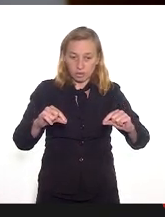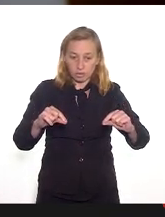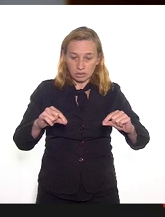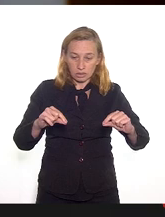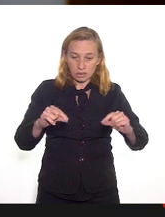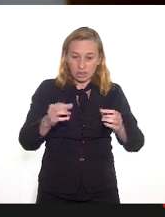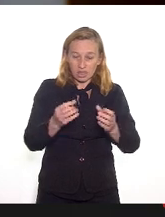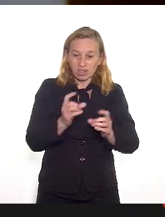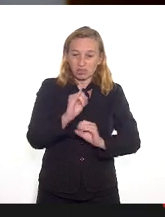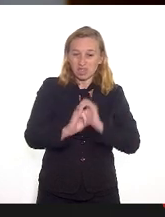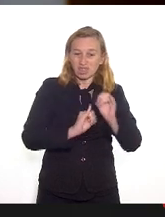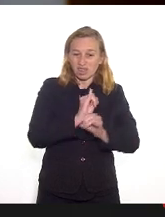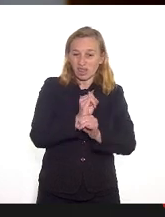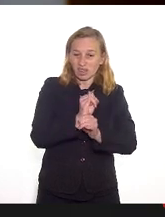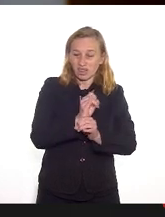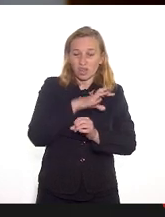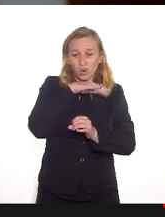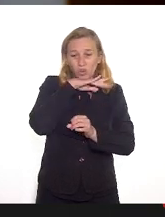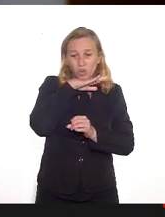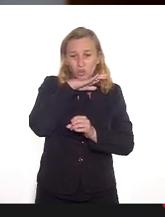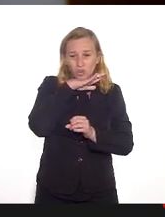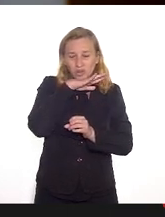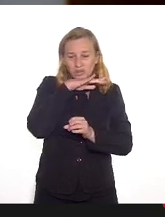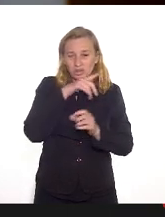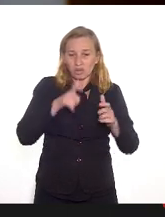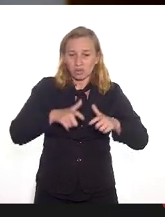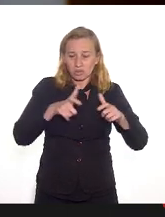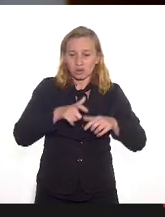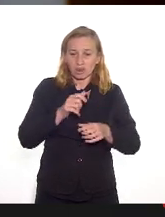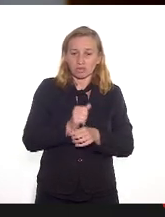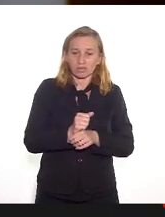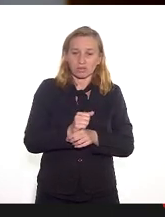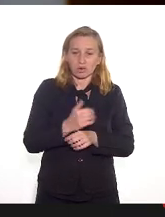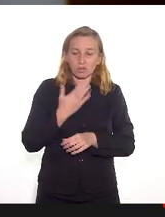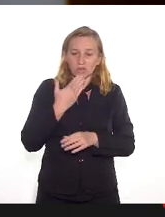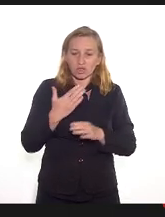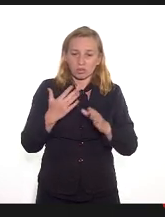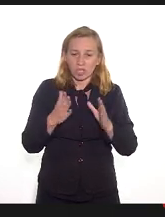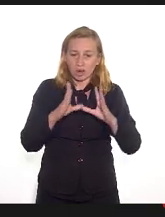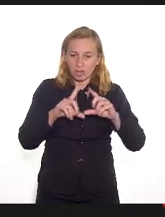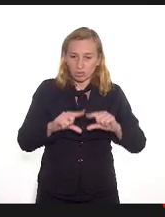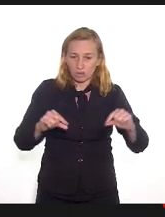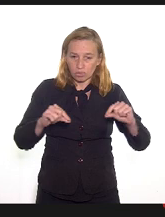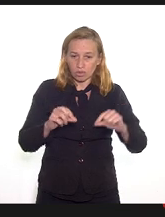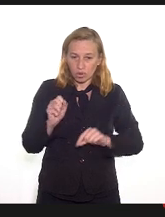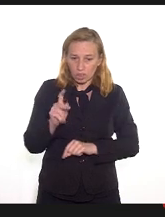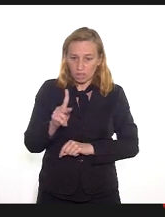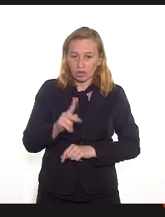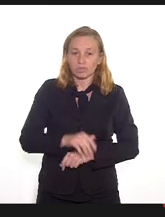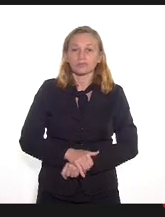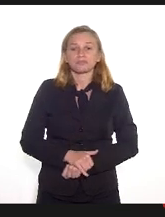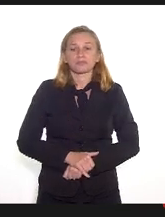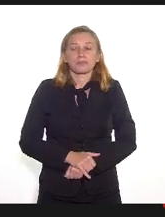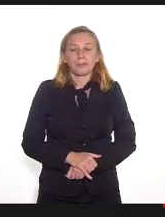tende a cair a minha conexão devido aqui à instabilidade da rede. Ok?